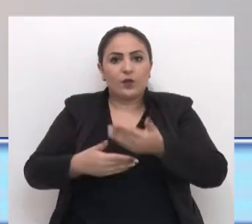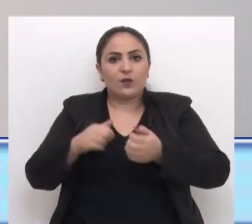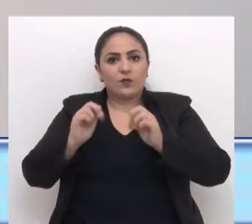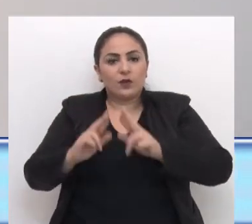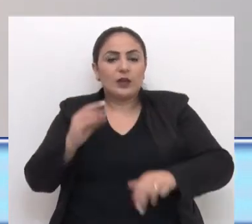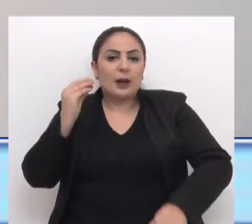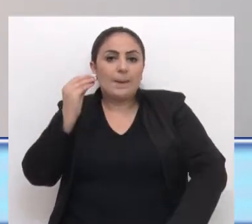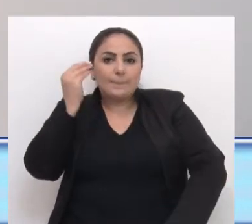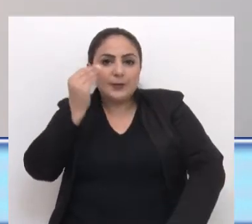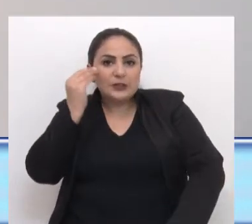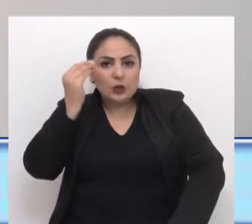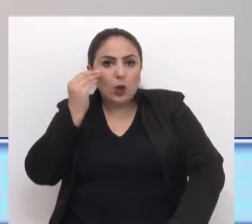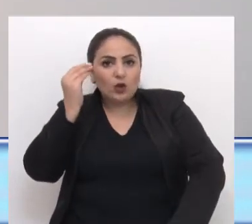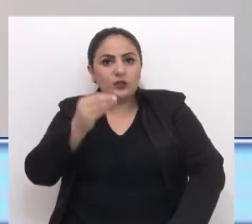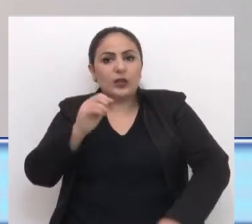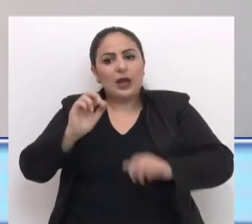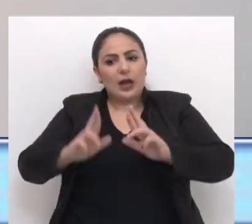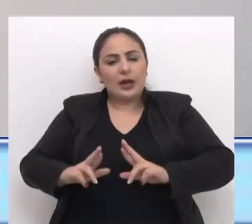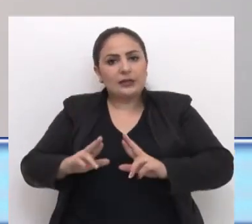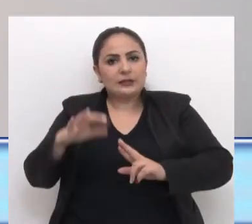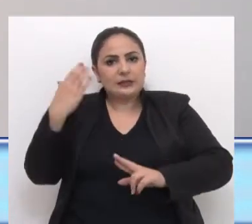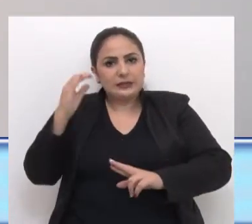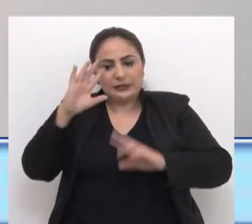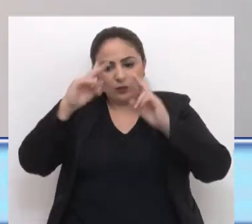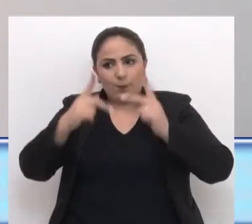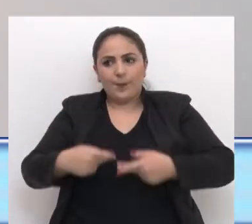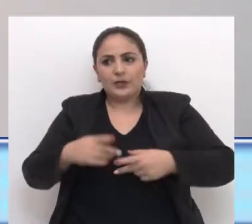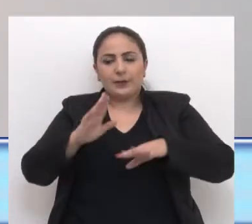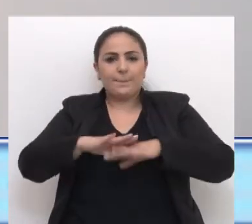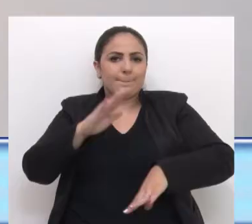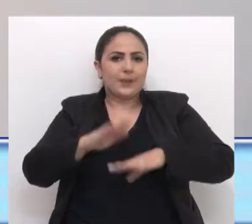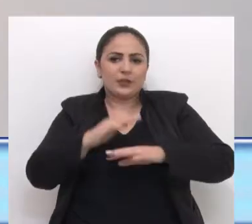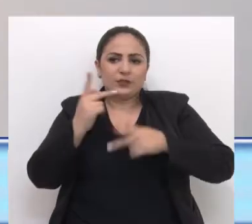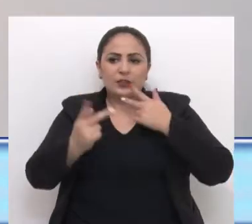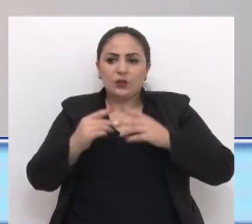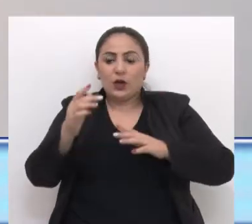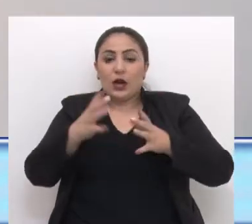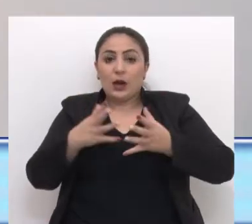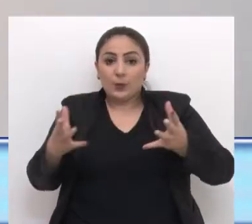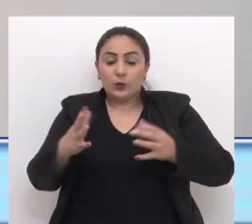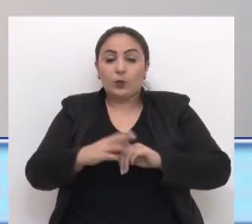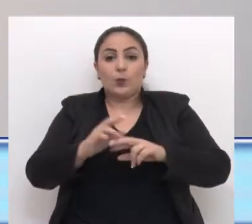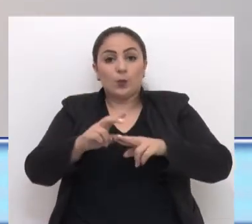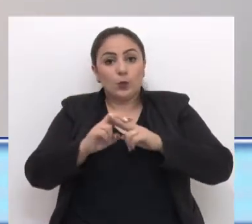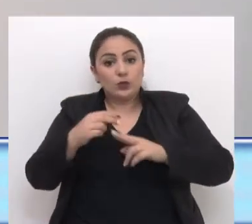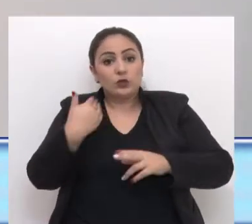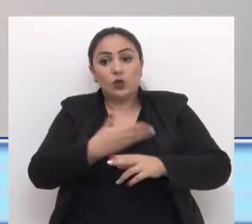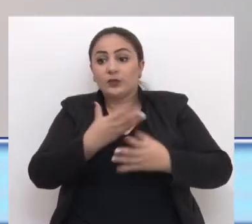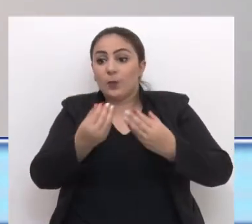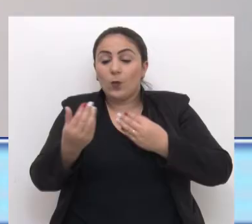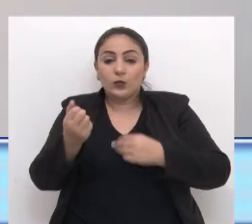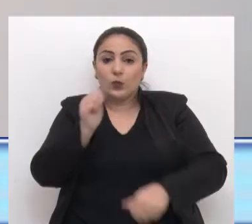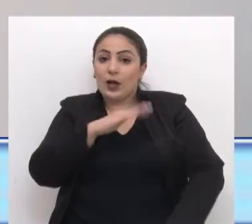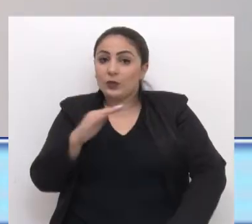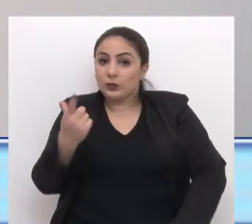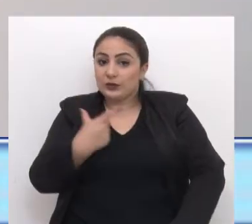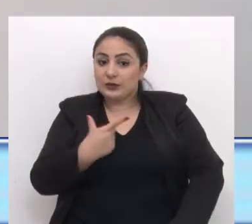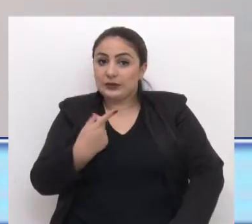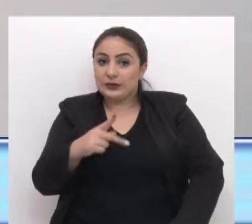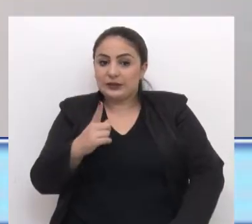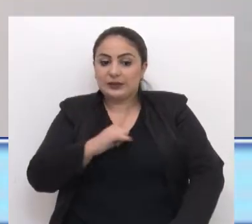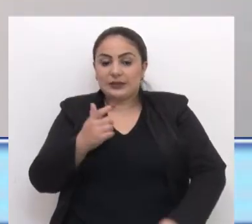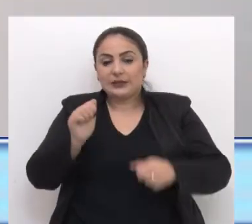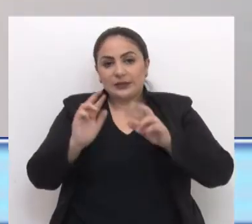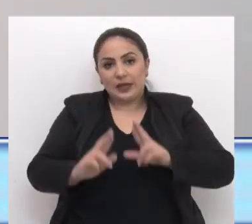questões que envolvem a área da psicologia, a área das ciências humanas em sentido mais amplo. Então, nós recebemos muitos alunos que